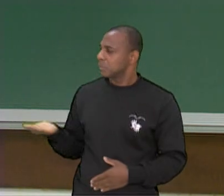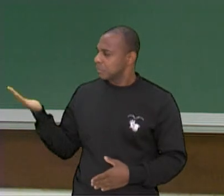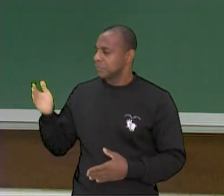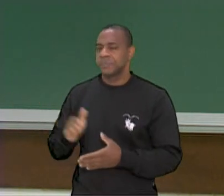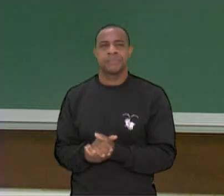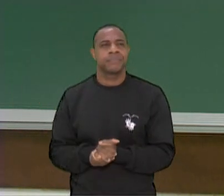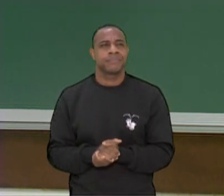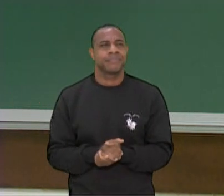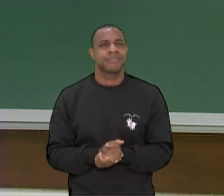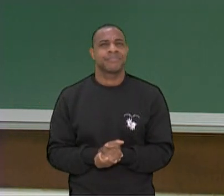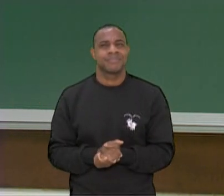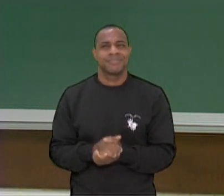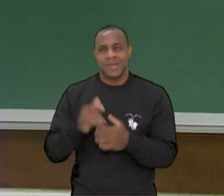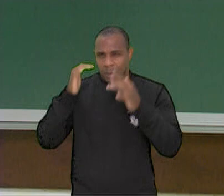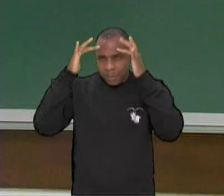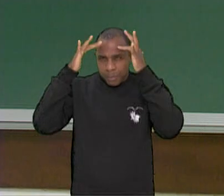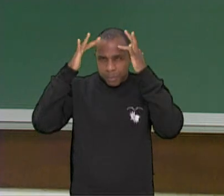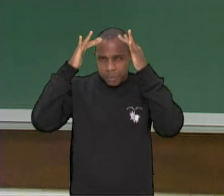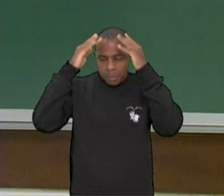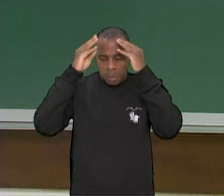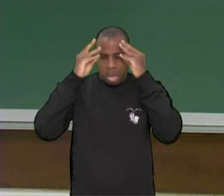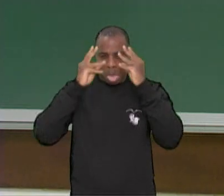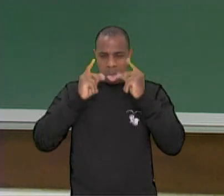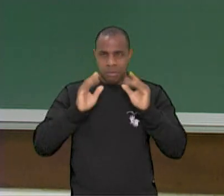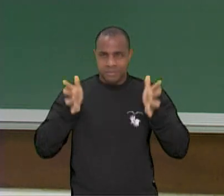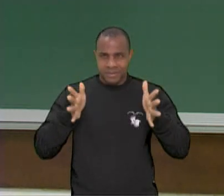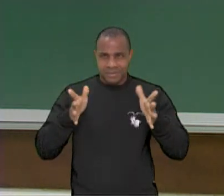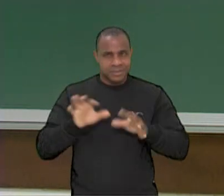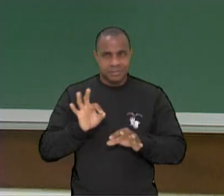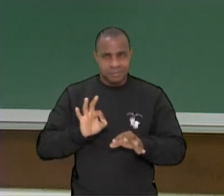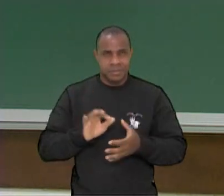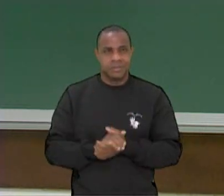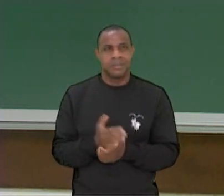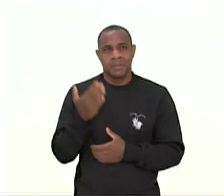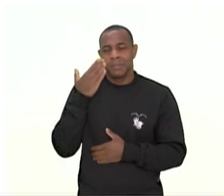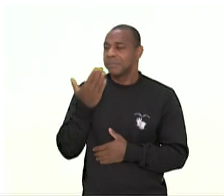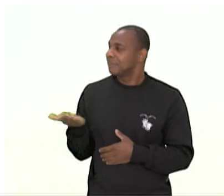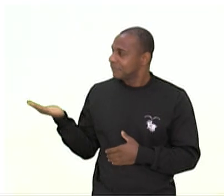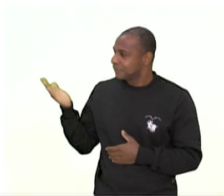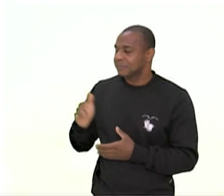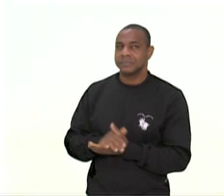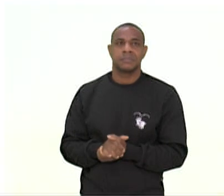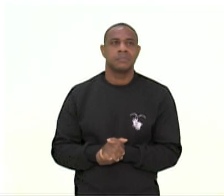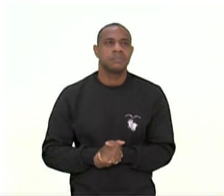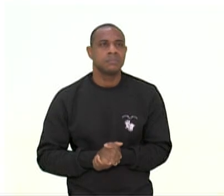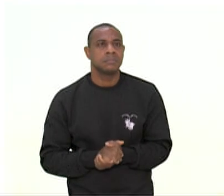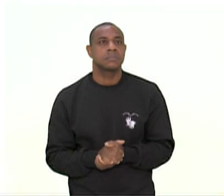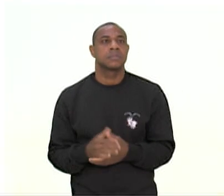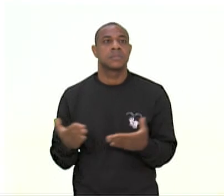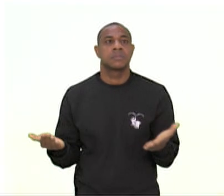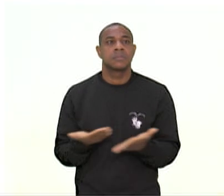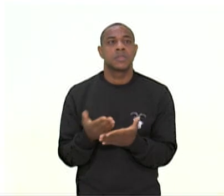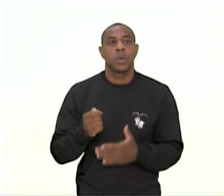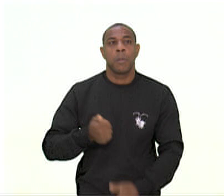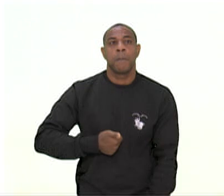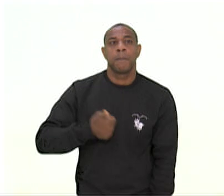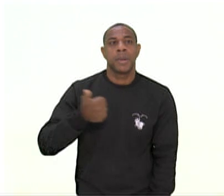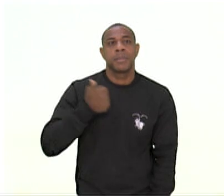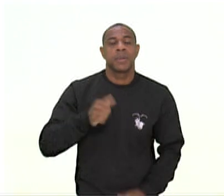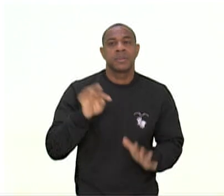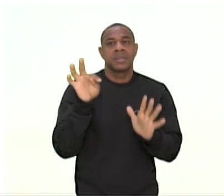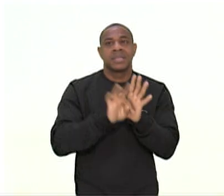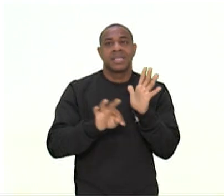seu cérebro já derreteu? Não? Fica comigo, chega mais, aumenta o volume e presta atenção. Considerado o primeiro